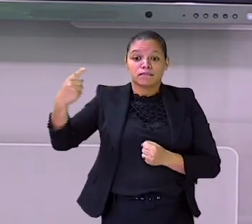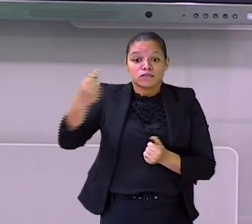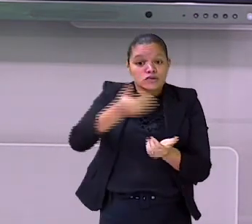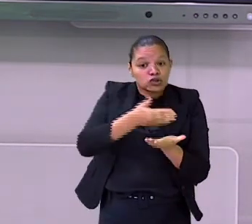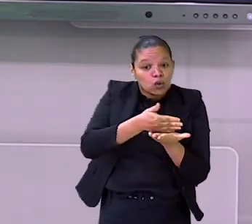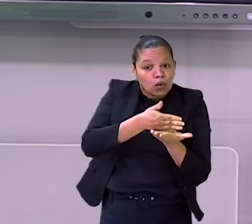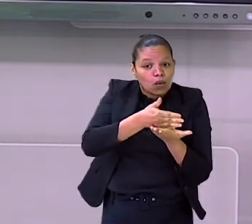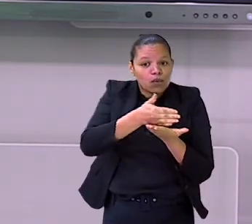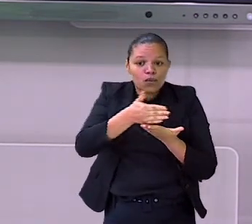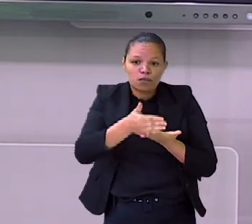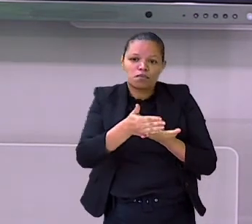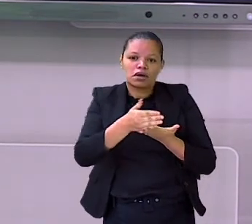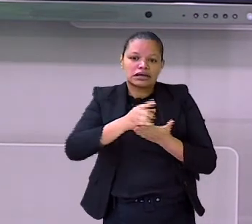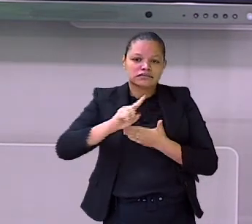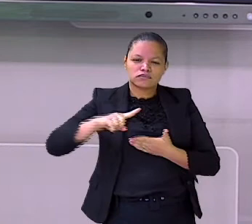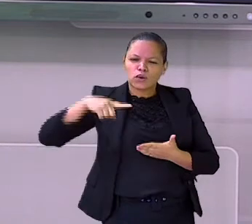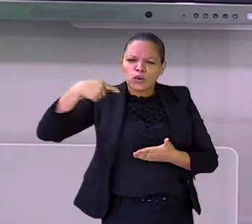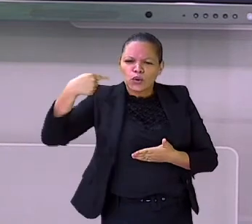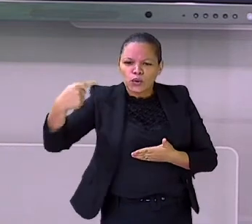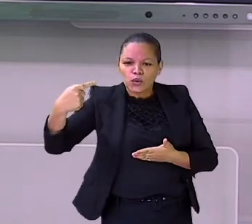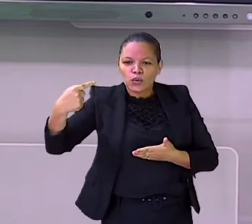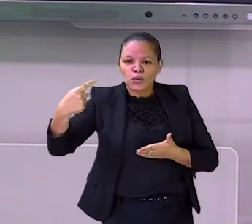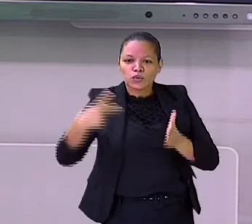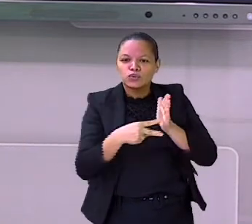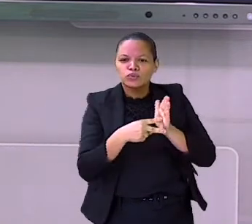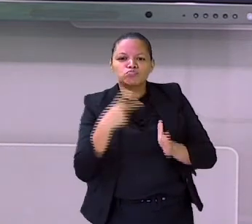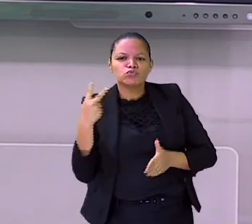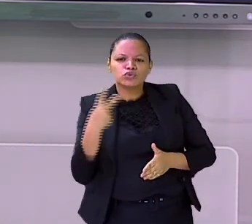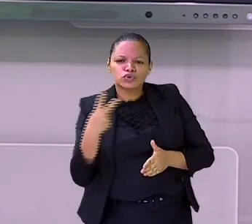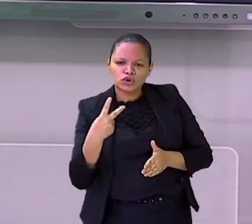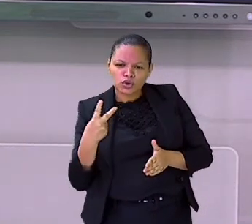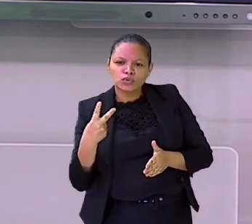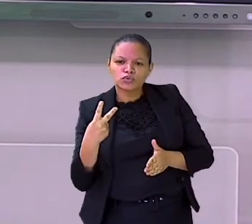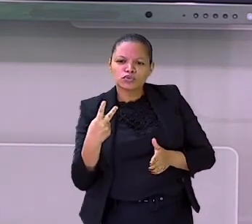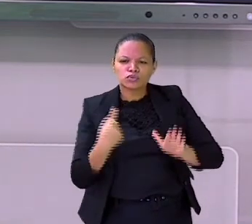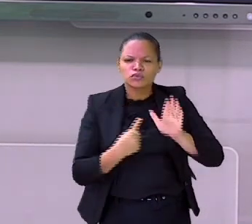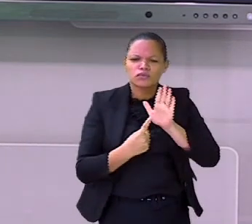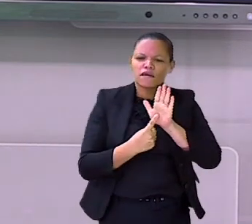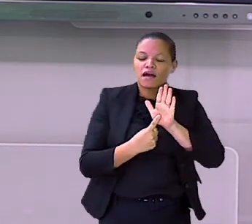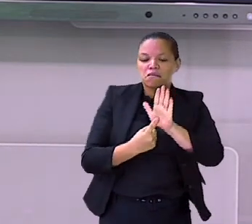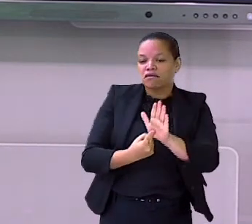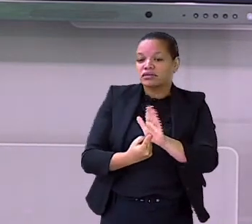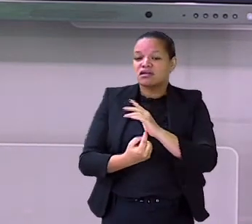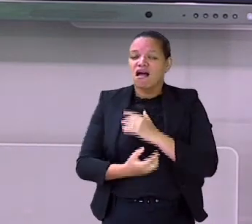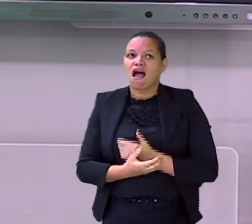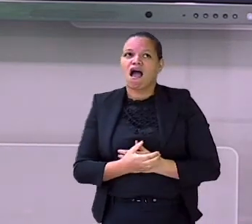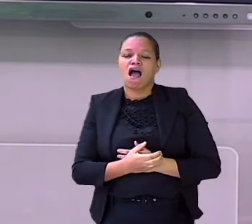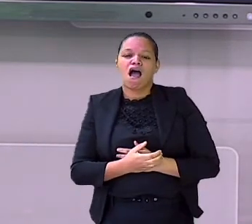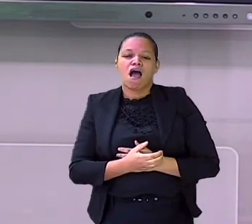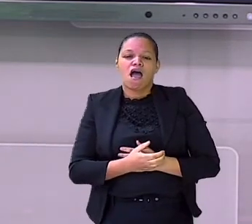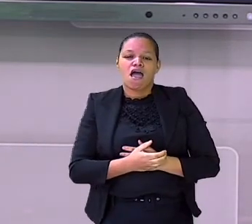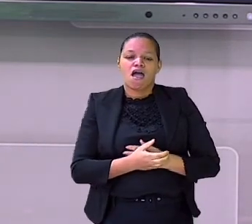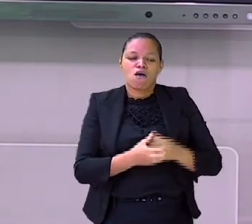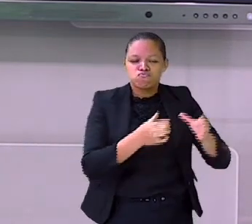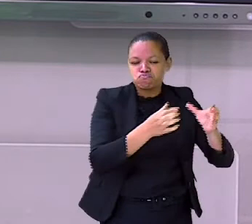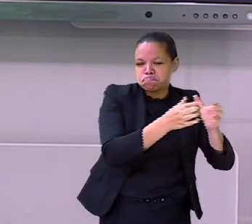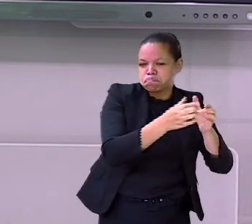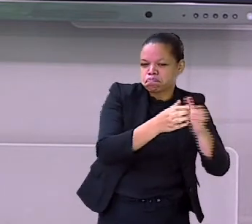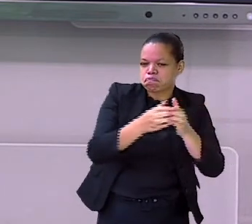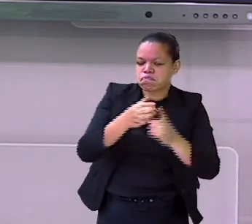assunto. Você pode, primeiro, no segundo parágrafo, falar sobre a seção de frutas, como as frutas são belas,